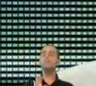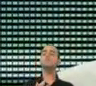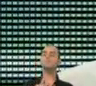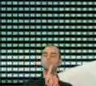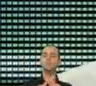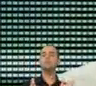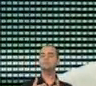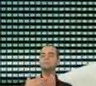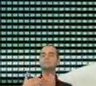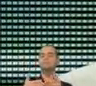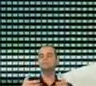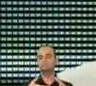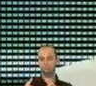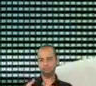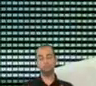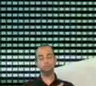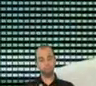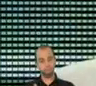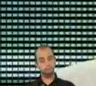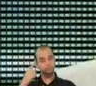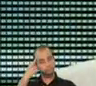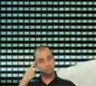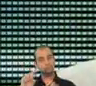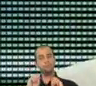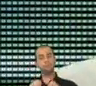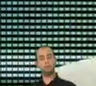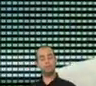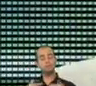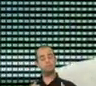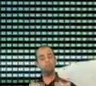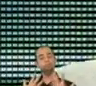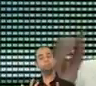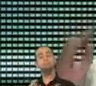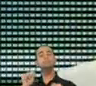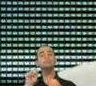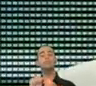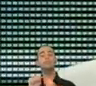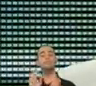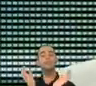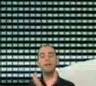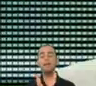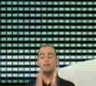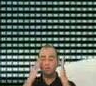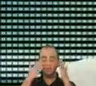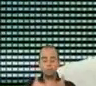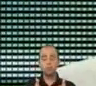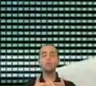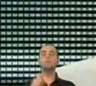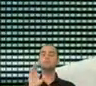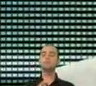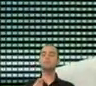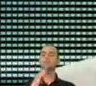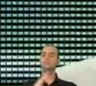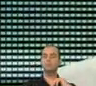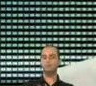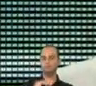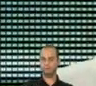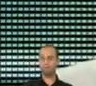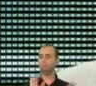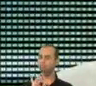na mobilização comunitária. Na área da educação, eu terei grande ênfase na área da